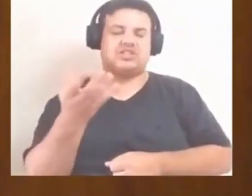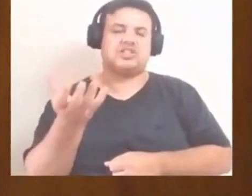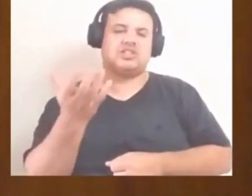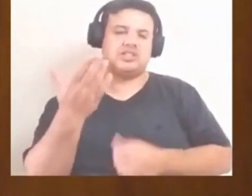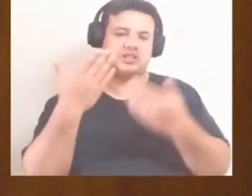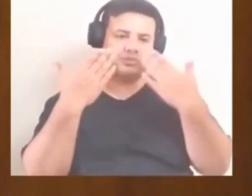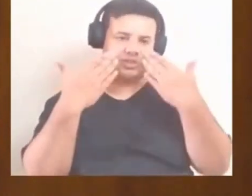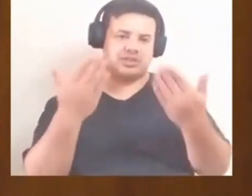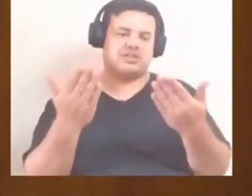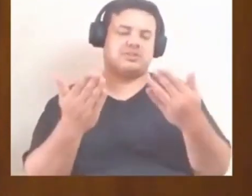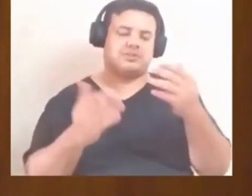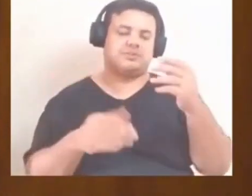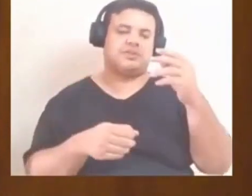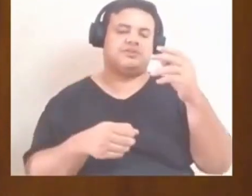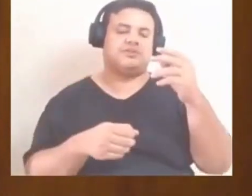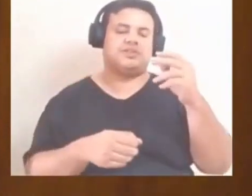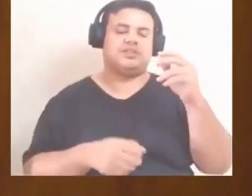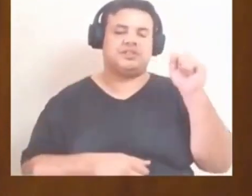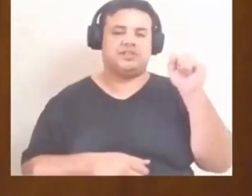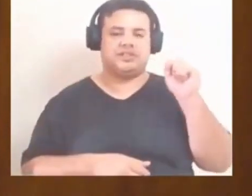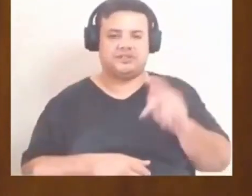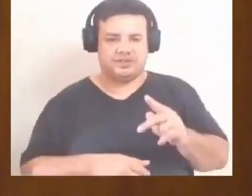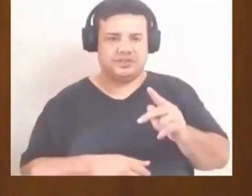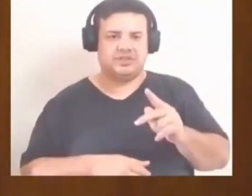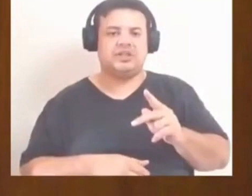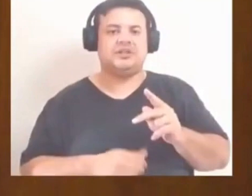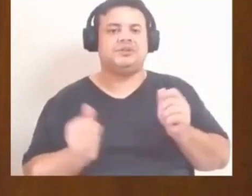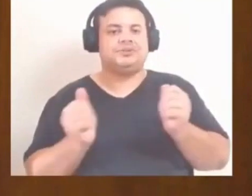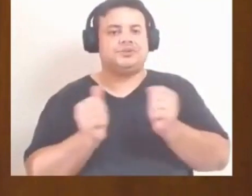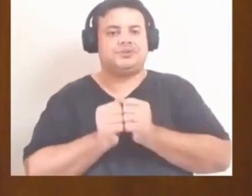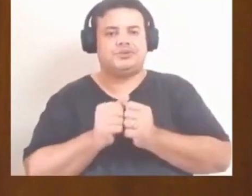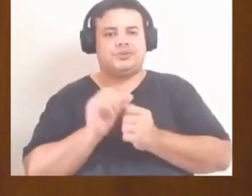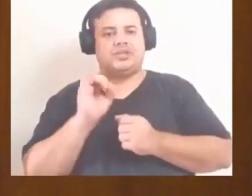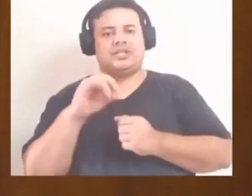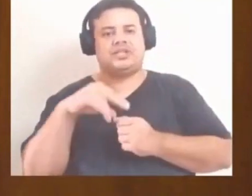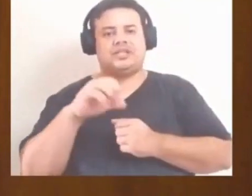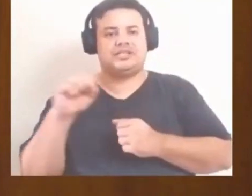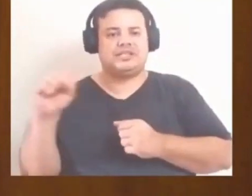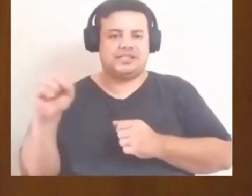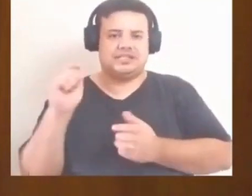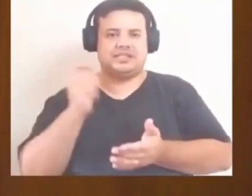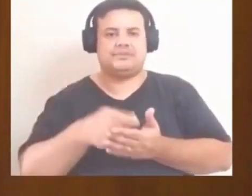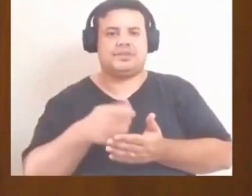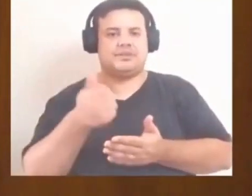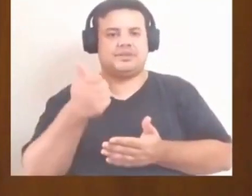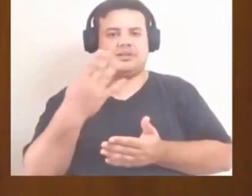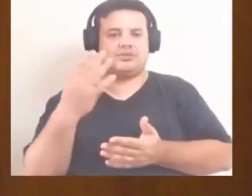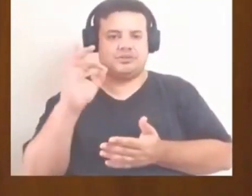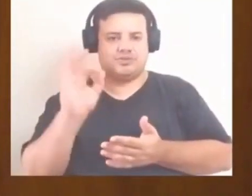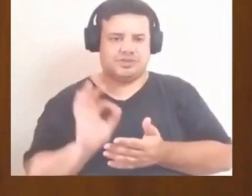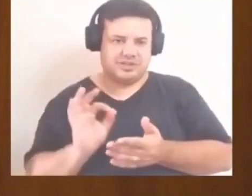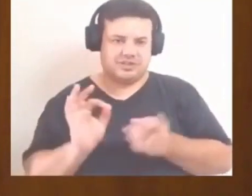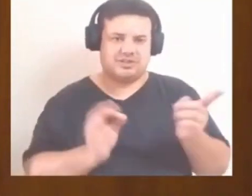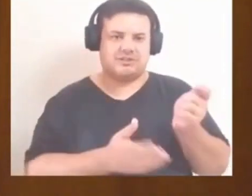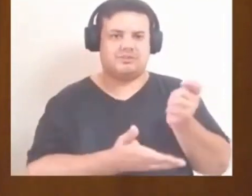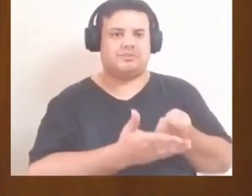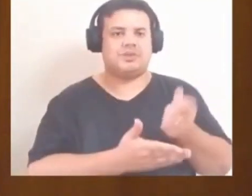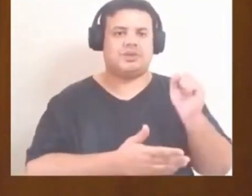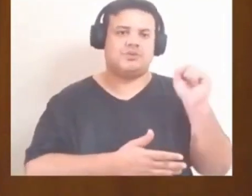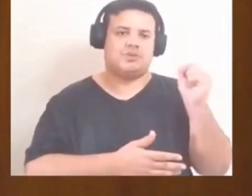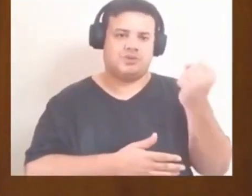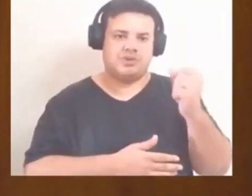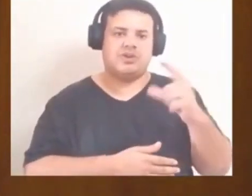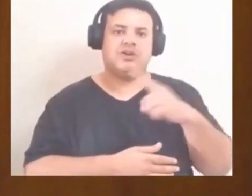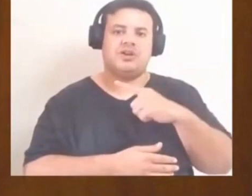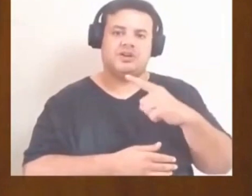para mais próxima do INSS mas nós pagamos 14 por cento enquanto eles pagam oito ele tem um fundo de garantia que